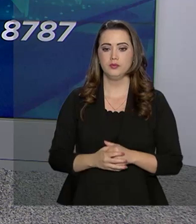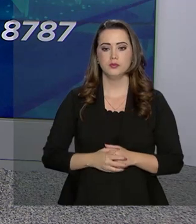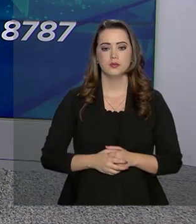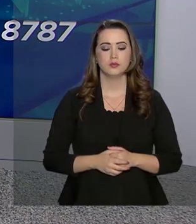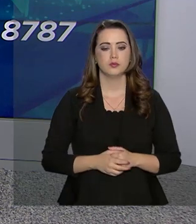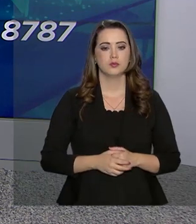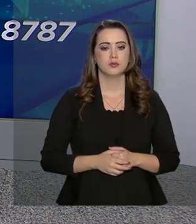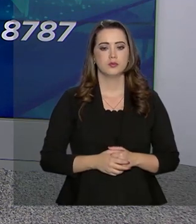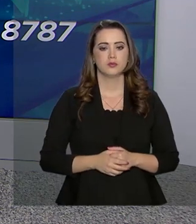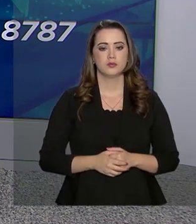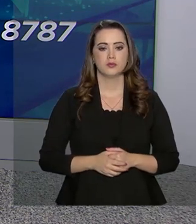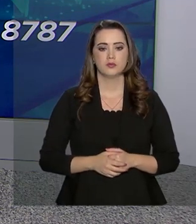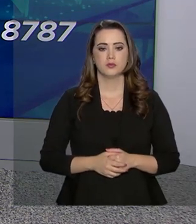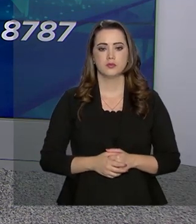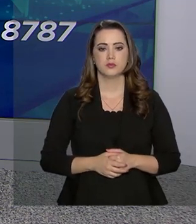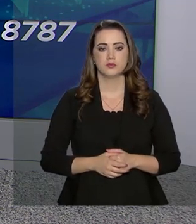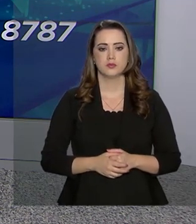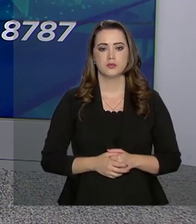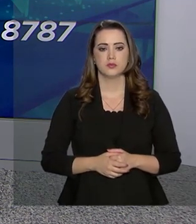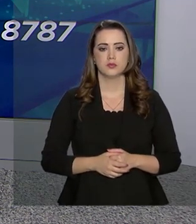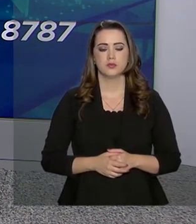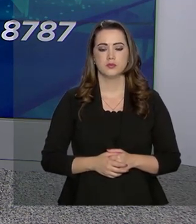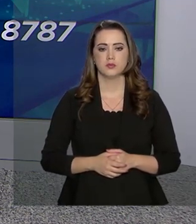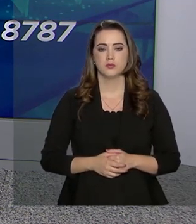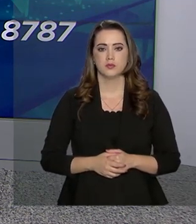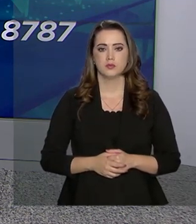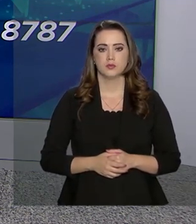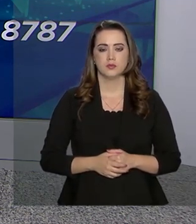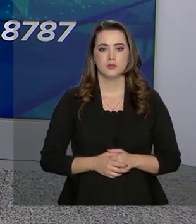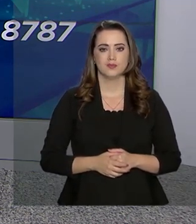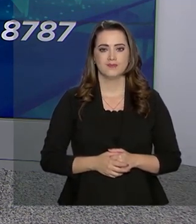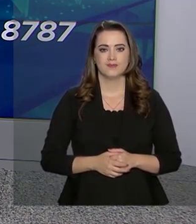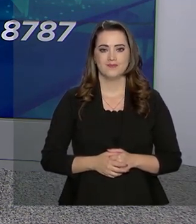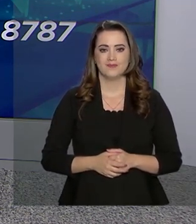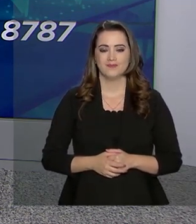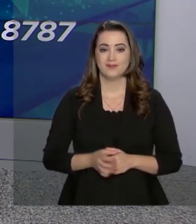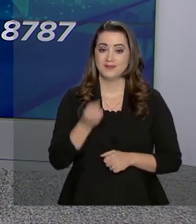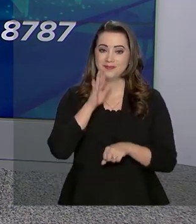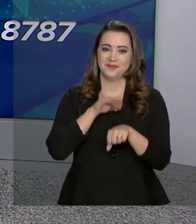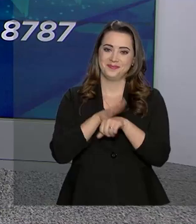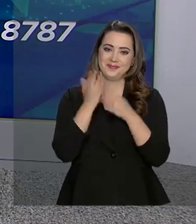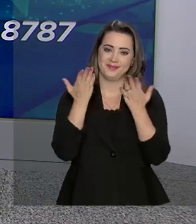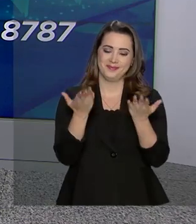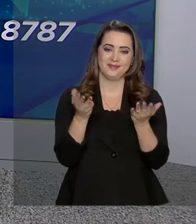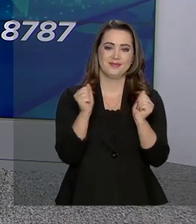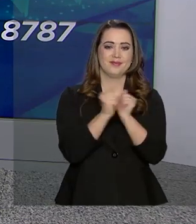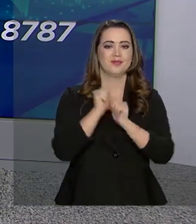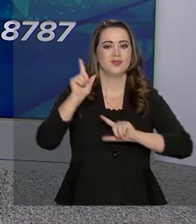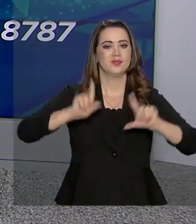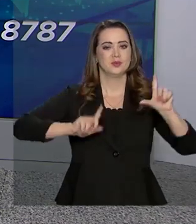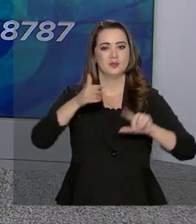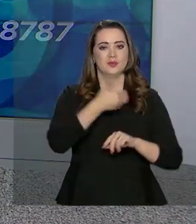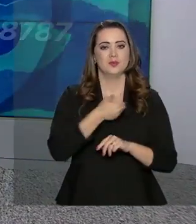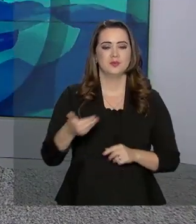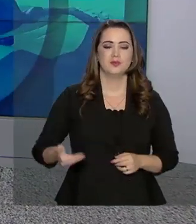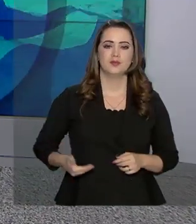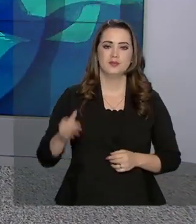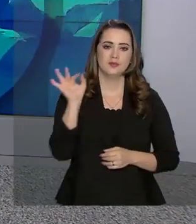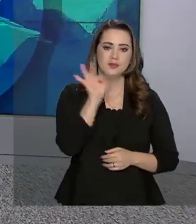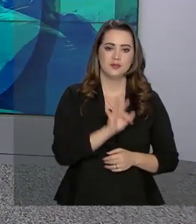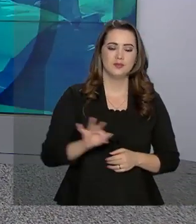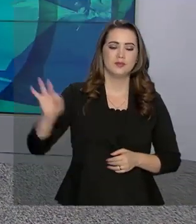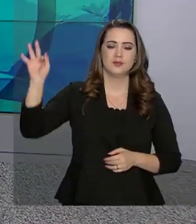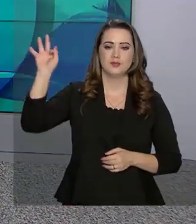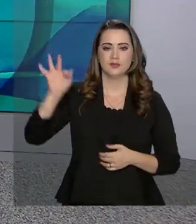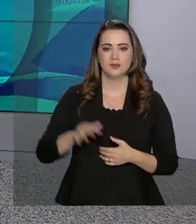-9867-8787. Uma boa noite para você e continue com a gente na